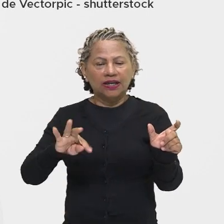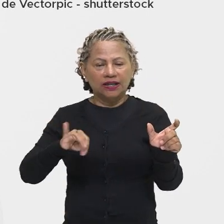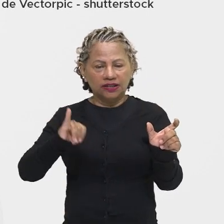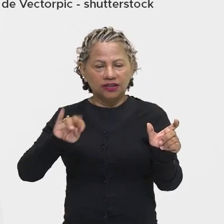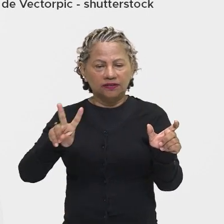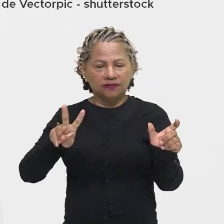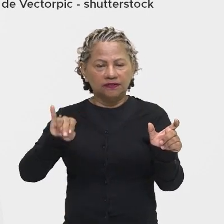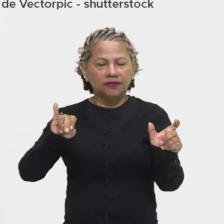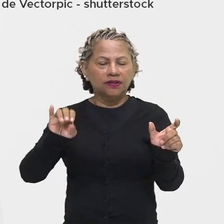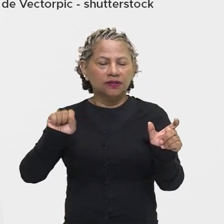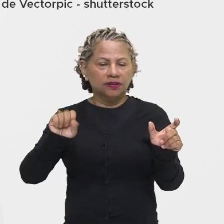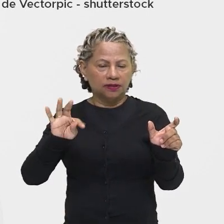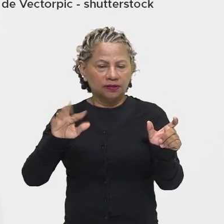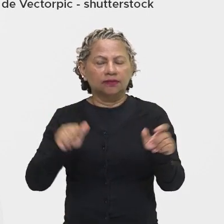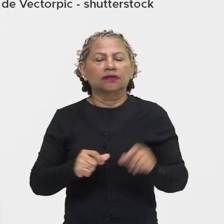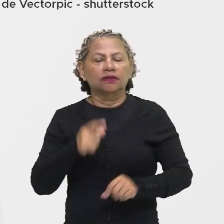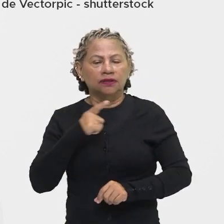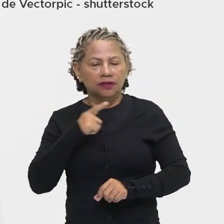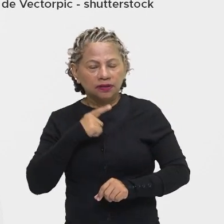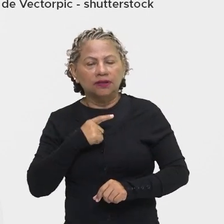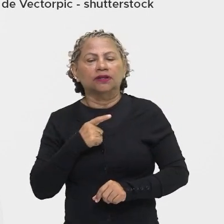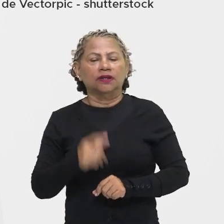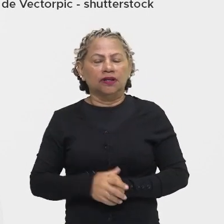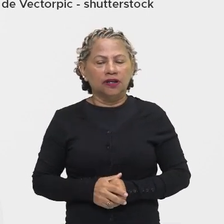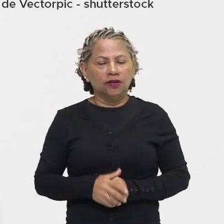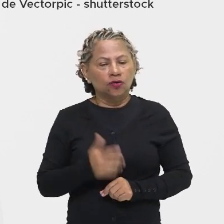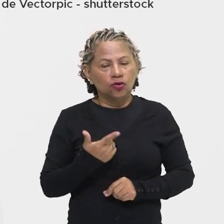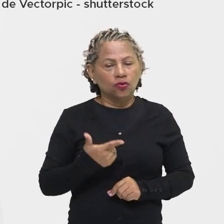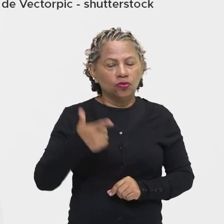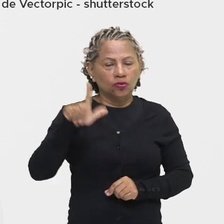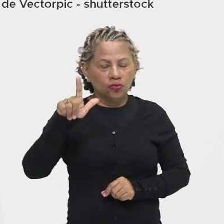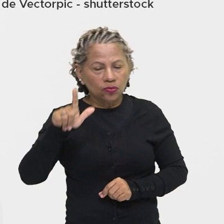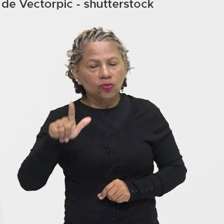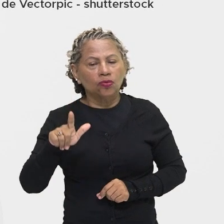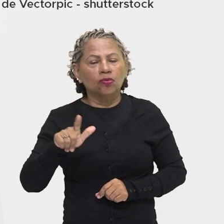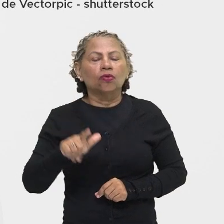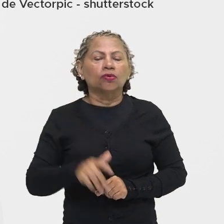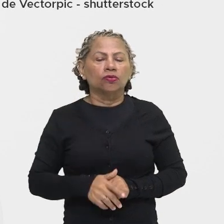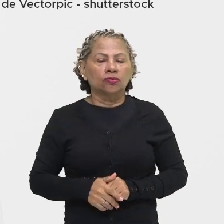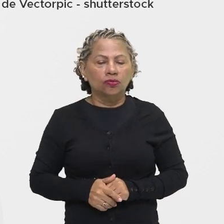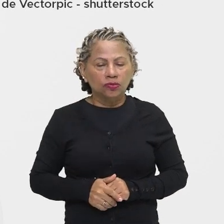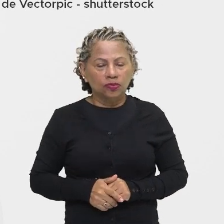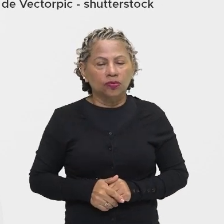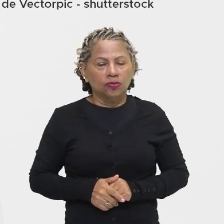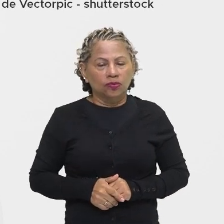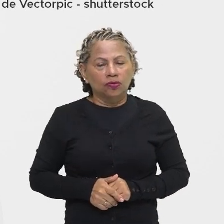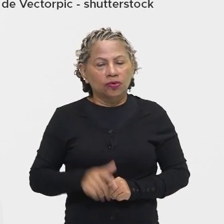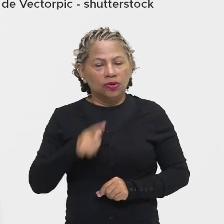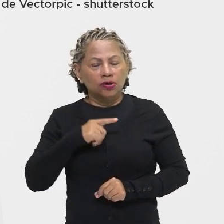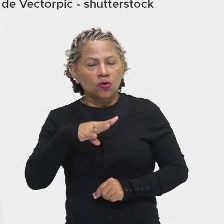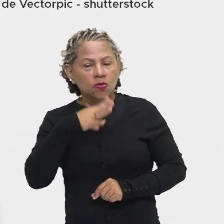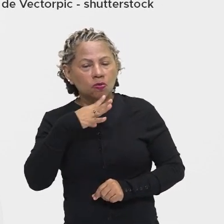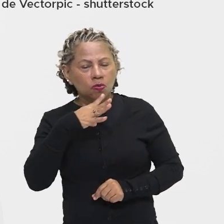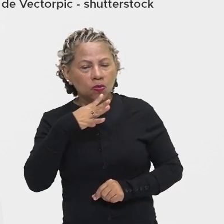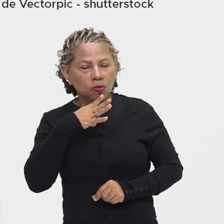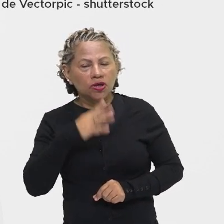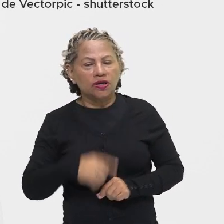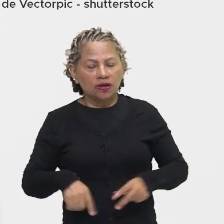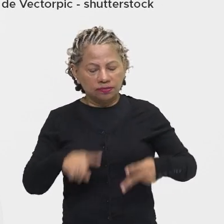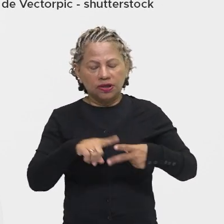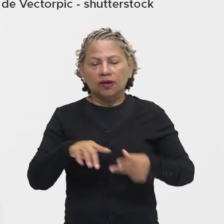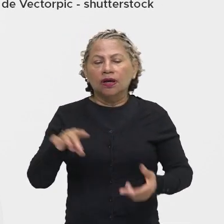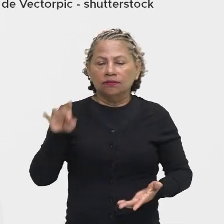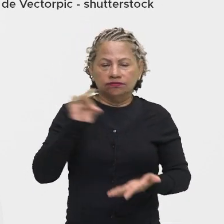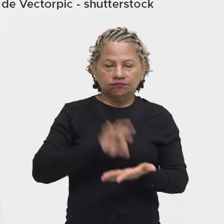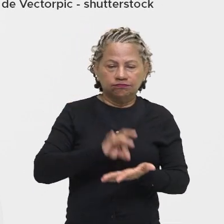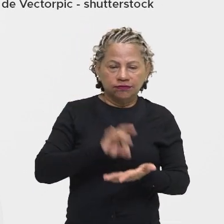ativistas. Misturando o ativismo com o universo virtual, temos que chamamos cyberespaço